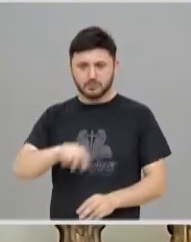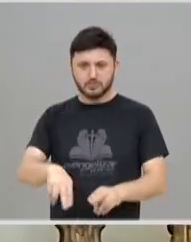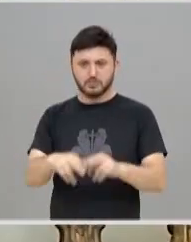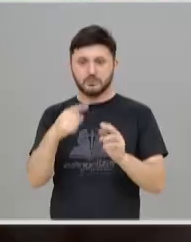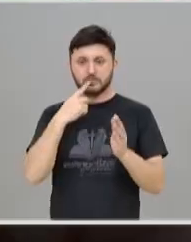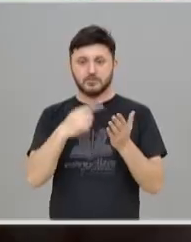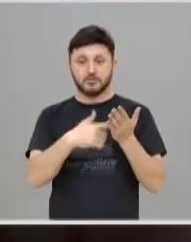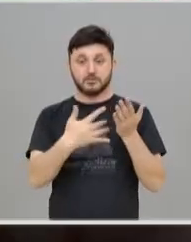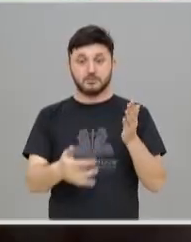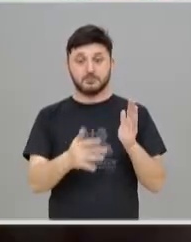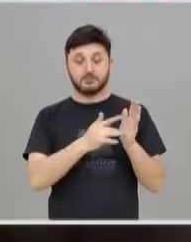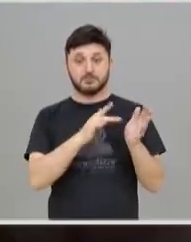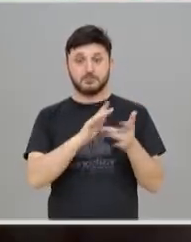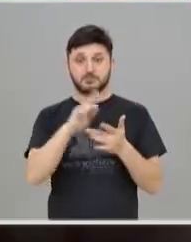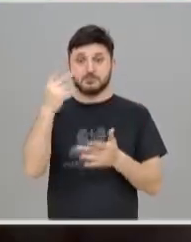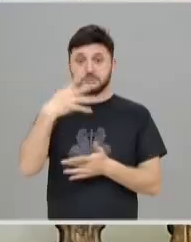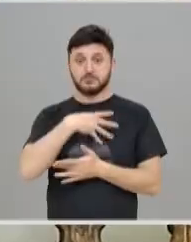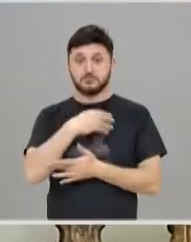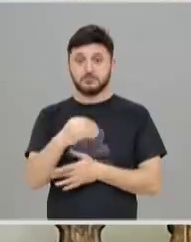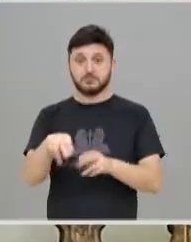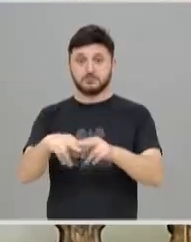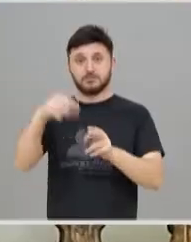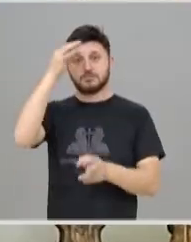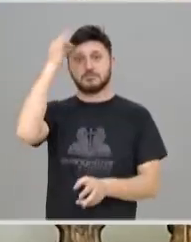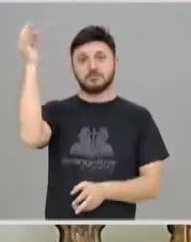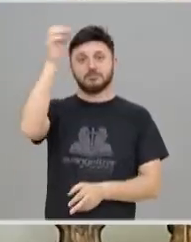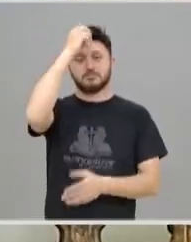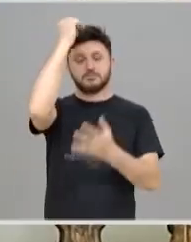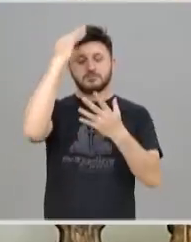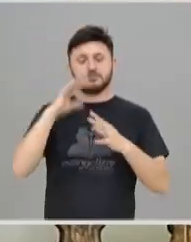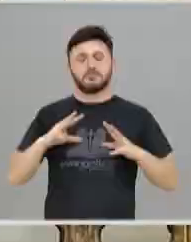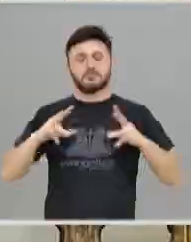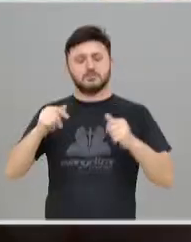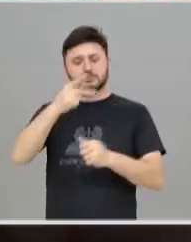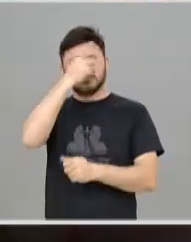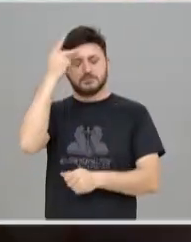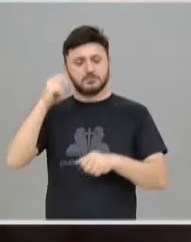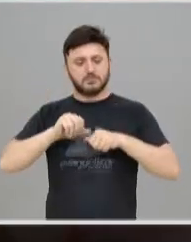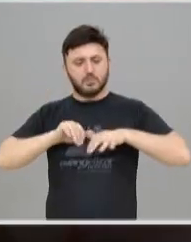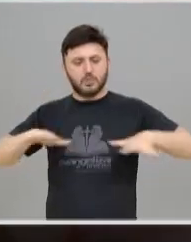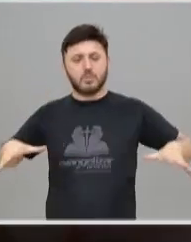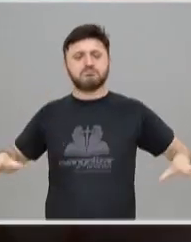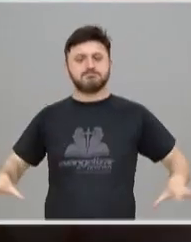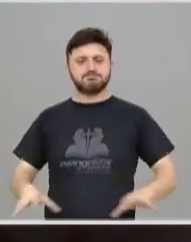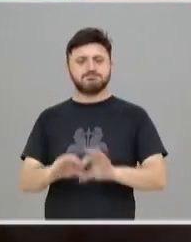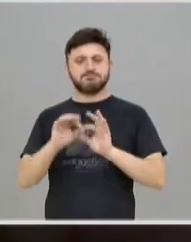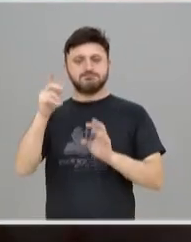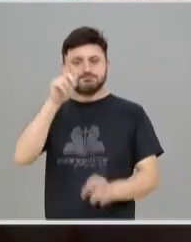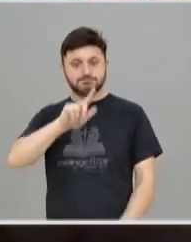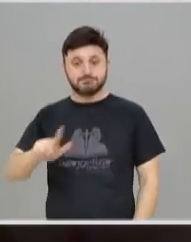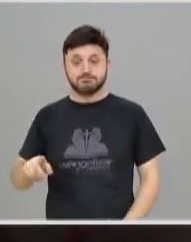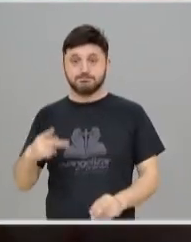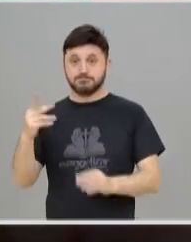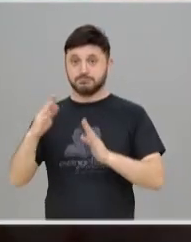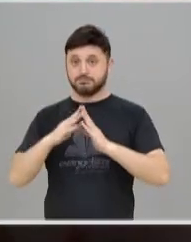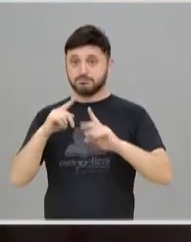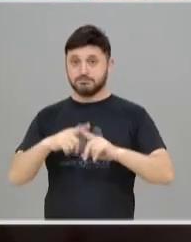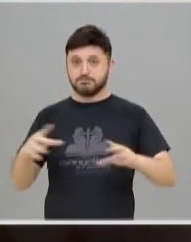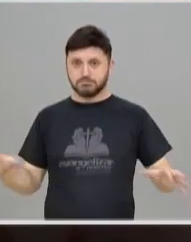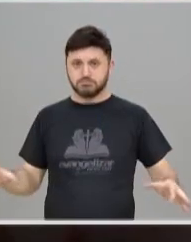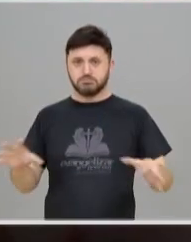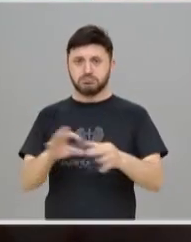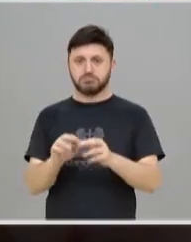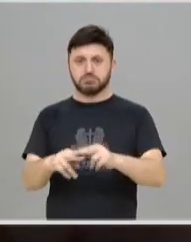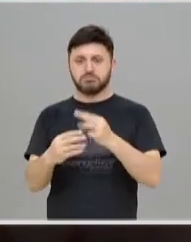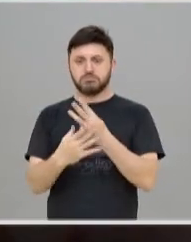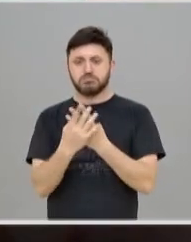Filho e pela graça do Espírito Santo, os filhos dispersos pelo pecado, vossa igreja reunida pela unidade da Trindade